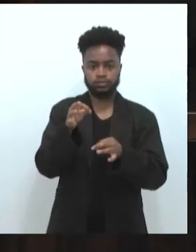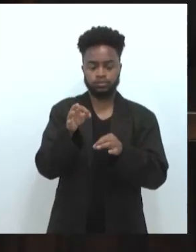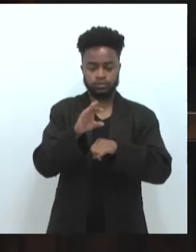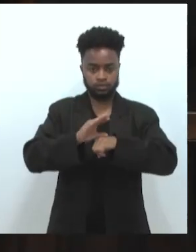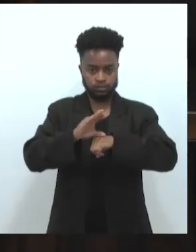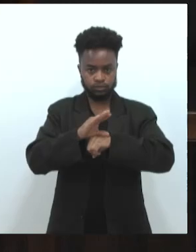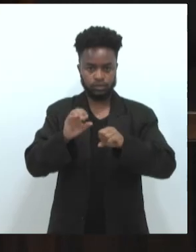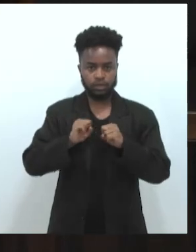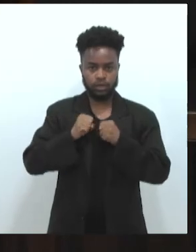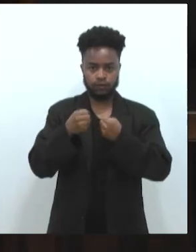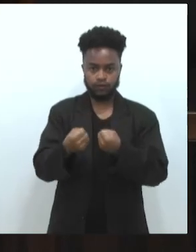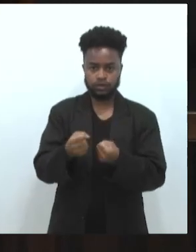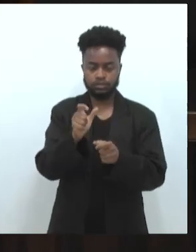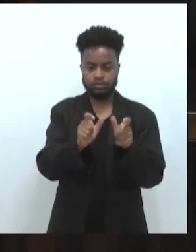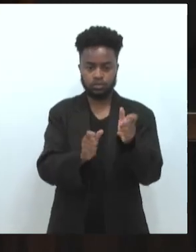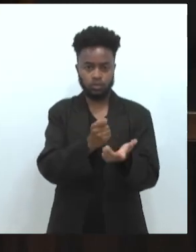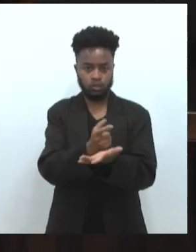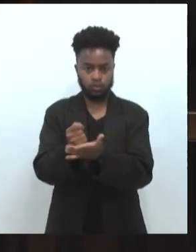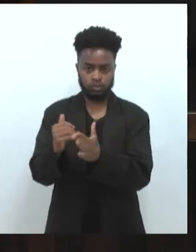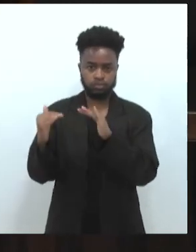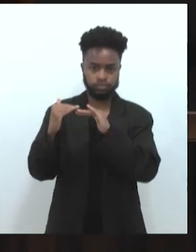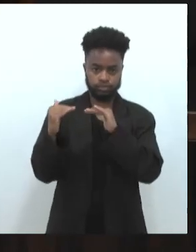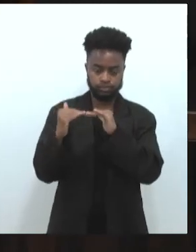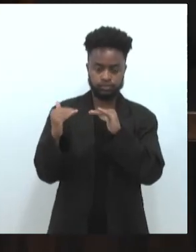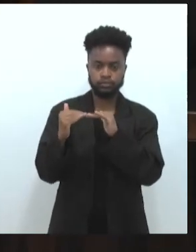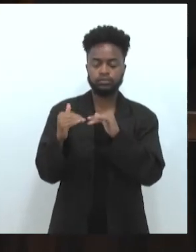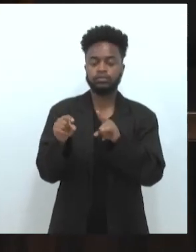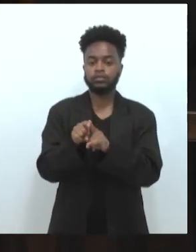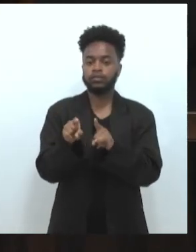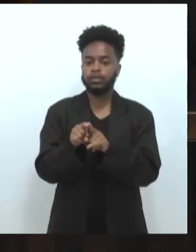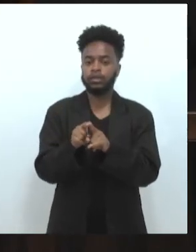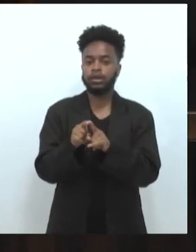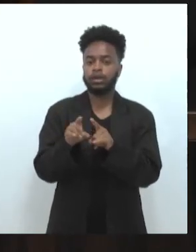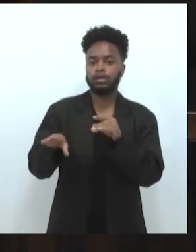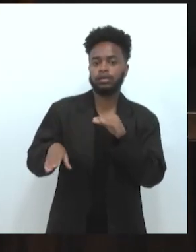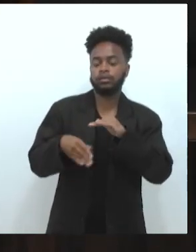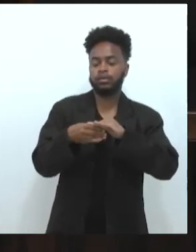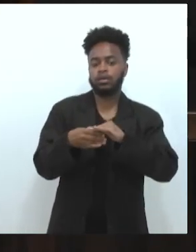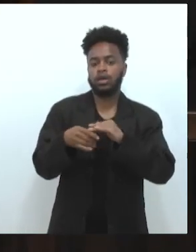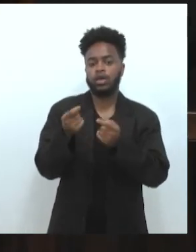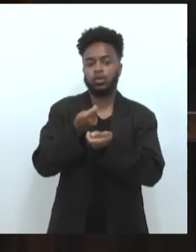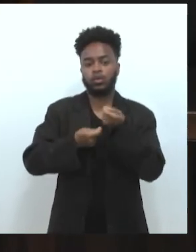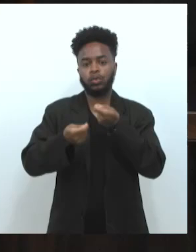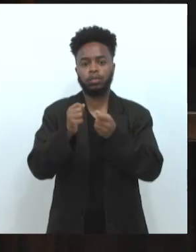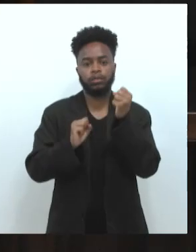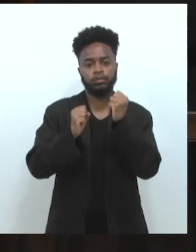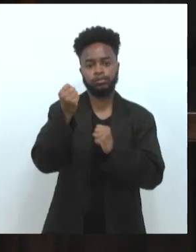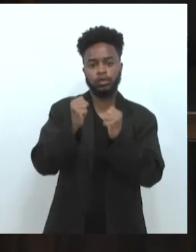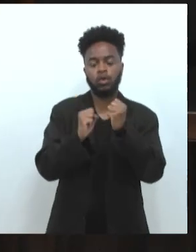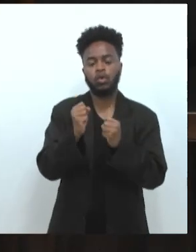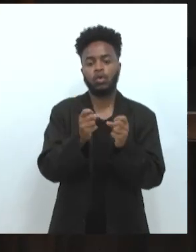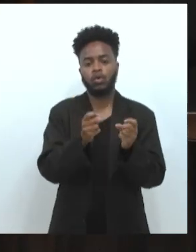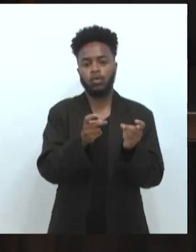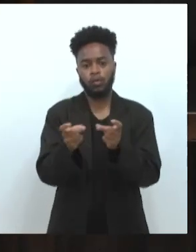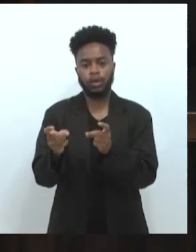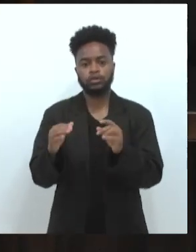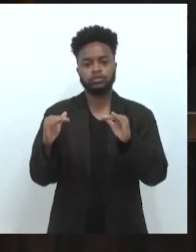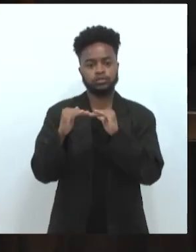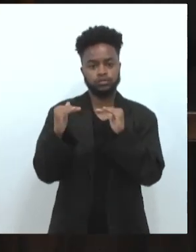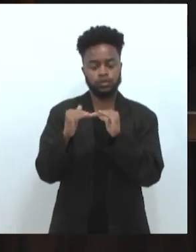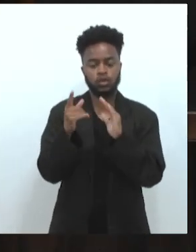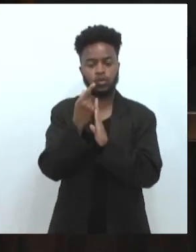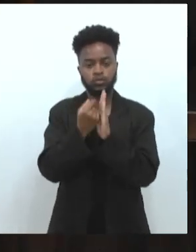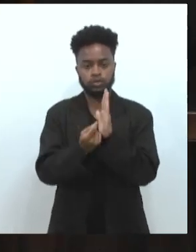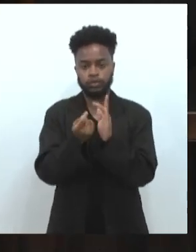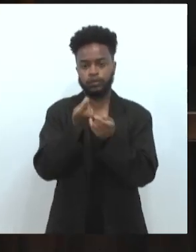do consumidor favorável, com a emenda de Economia, Indústria e Comércio favorável, de Orçamento,